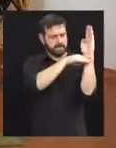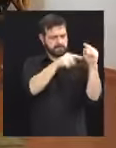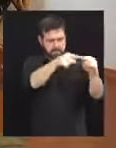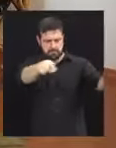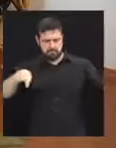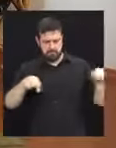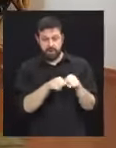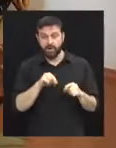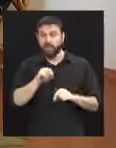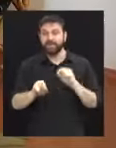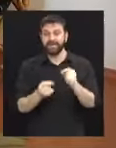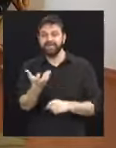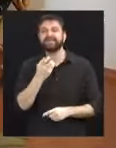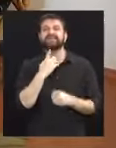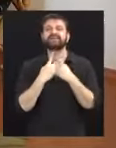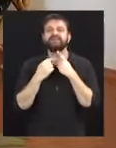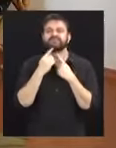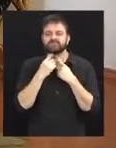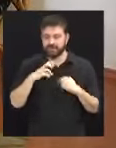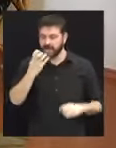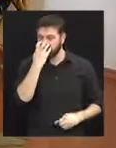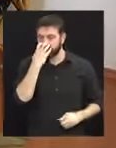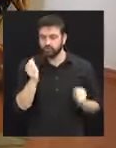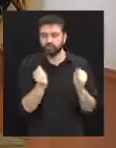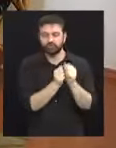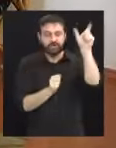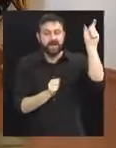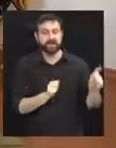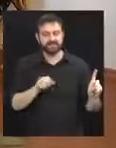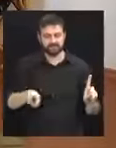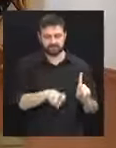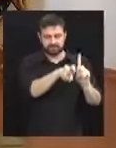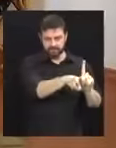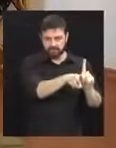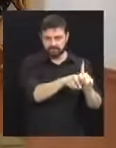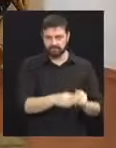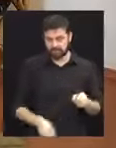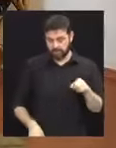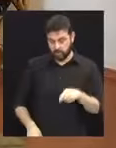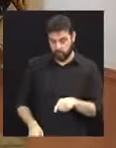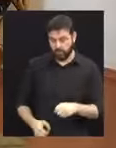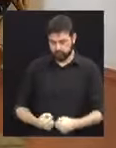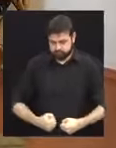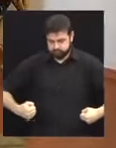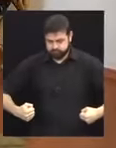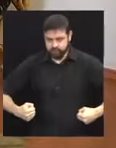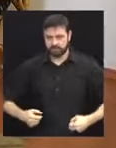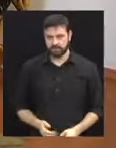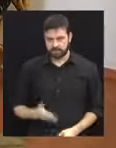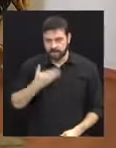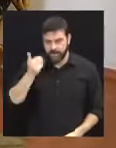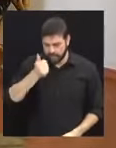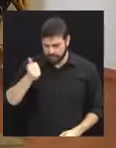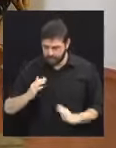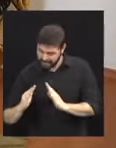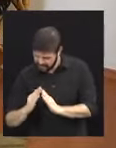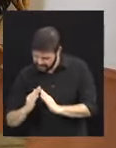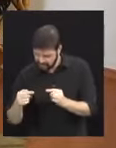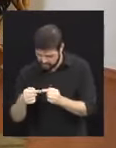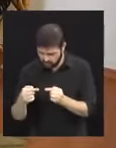200, né? Porque o tempo todo ele está em cima do dono. Mas né? para um cachorro grande, como o grandão, o ideal seria não morar num apartamento.